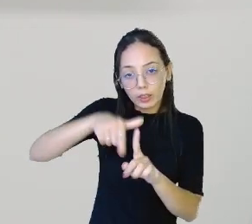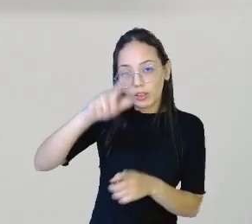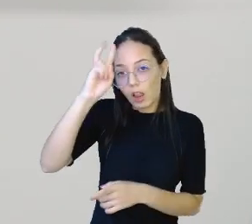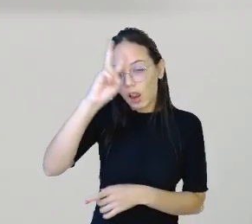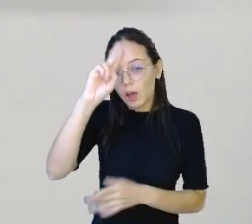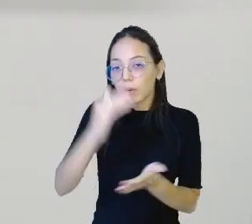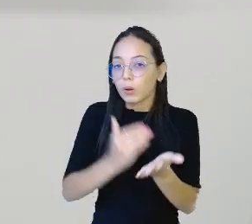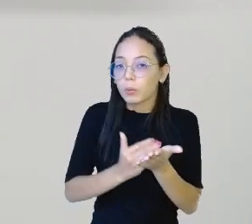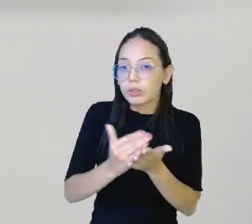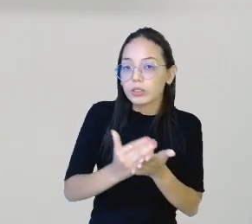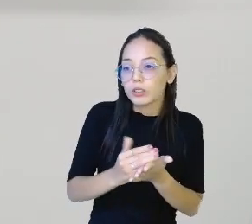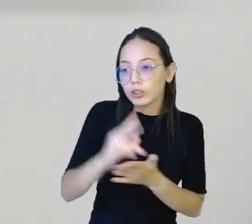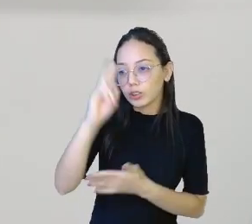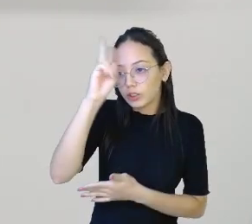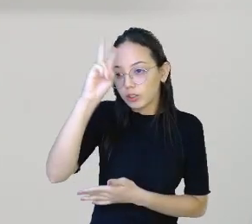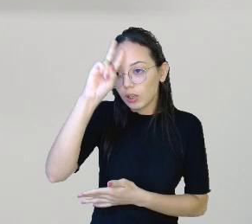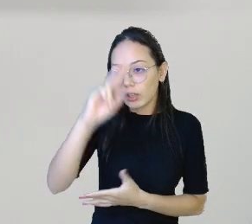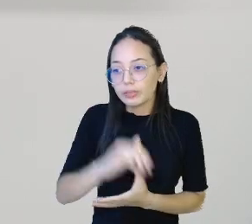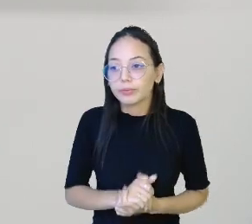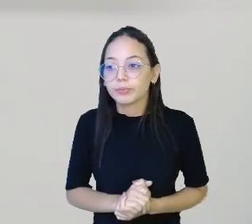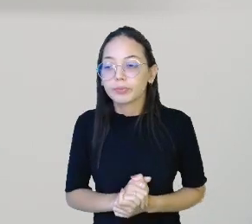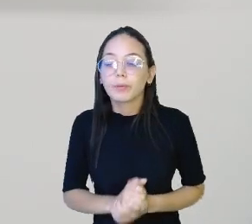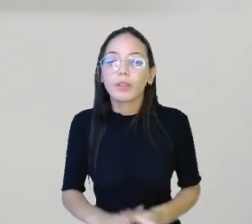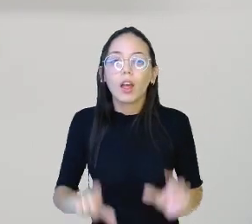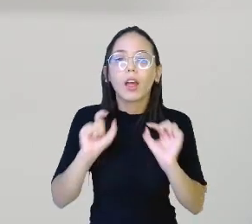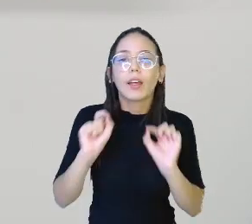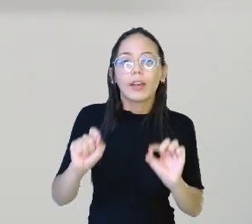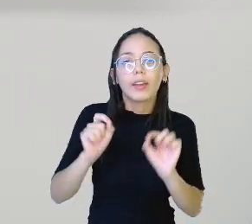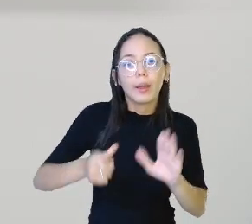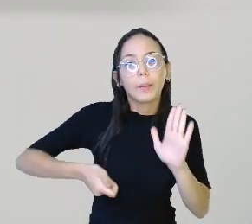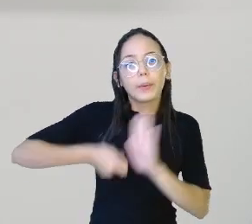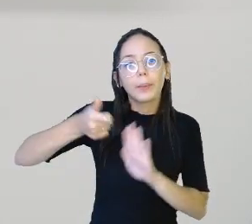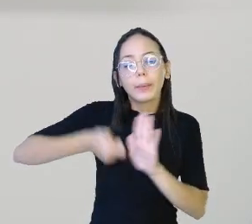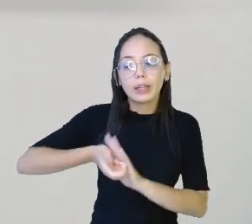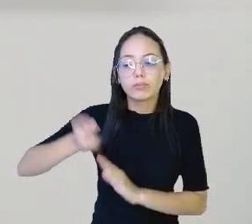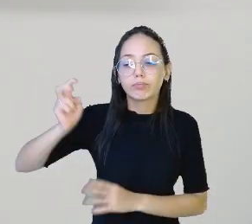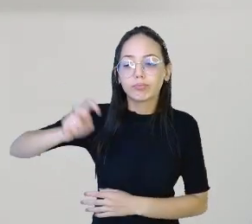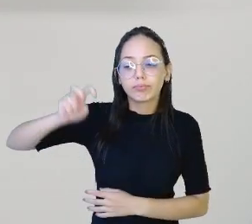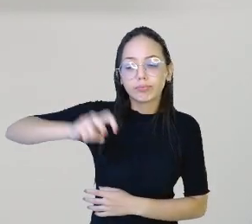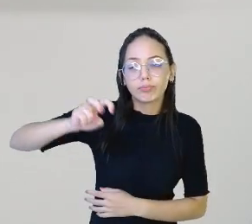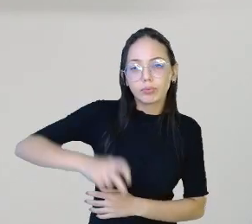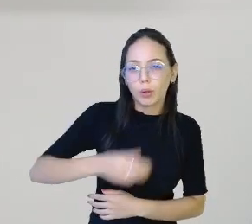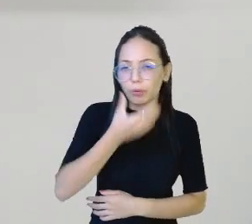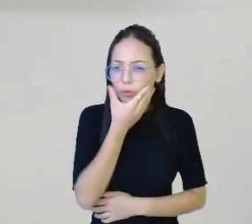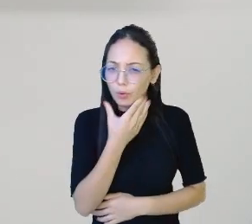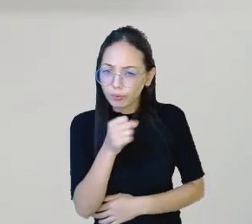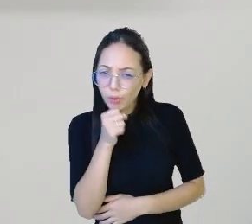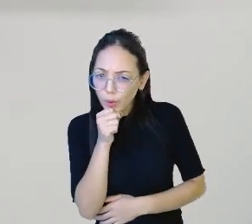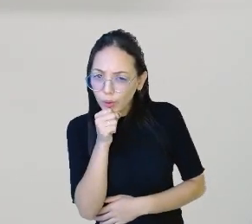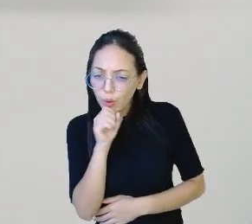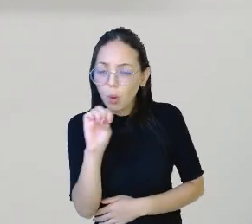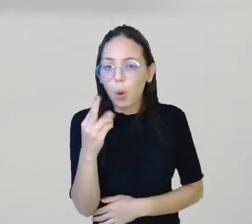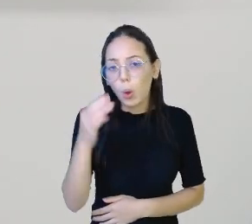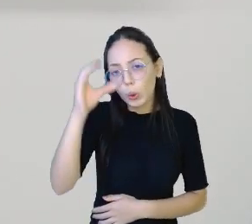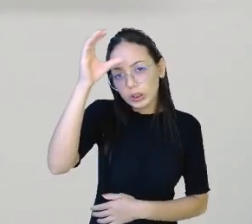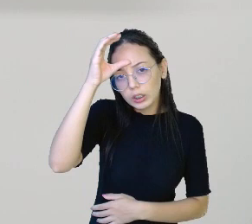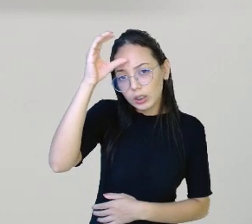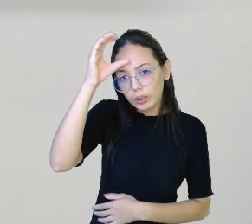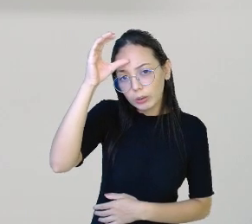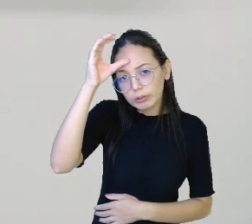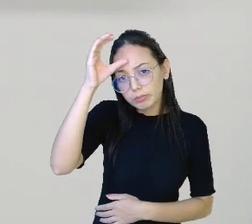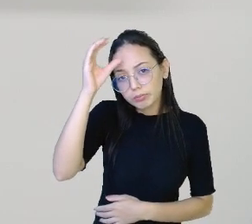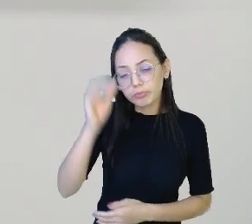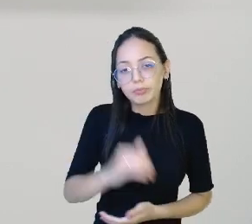a história? Então vamos lá. Quem foi o primeiro que desceu as escadas? Foi o vovô? Ou foi o tio